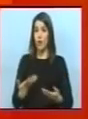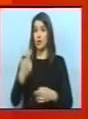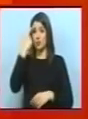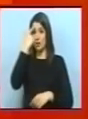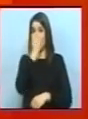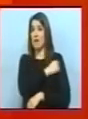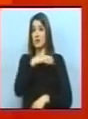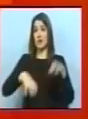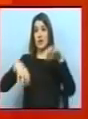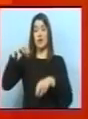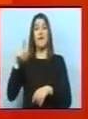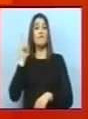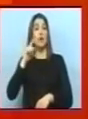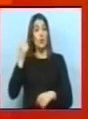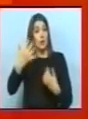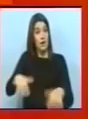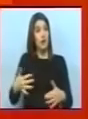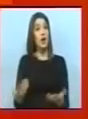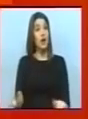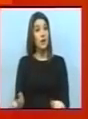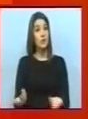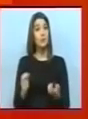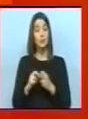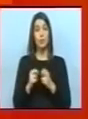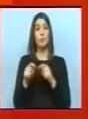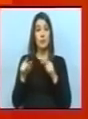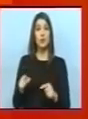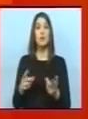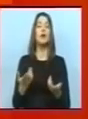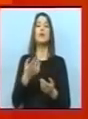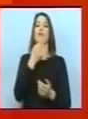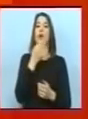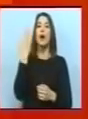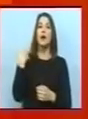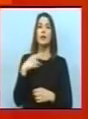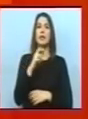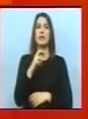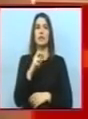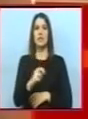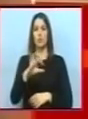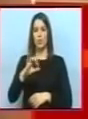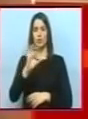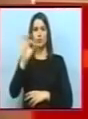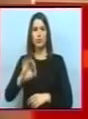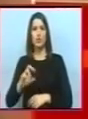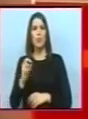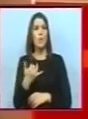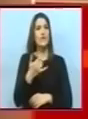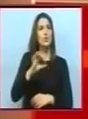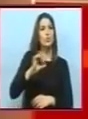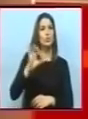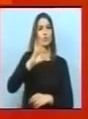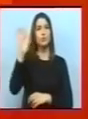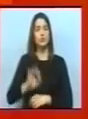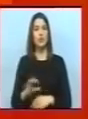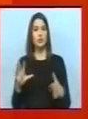patrimoniais altíssimos. O que significa que, se estamos aí, aquilo que se falava dos 34%, dos 38% ou dos 28% sobre a